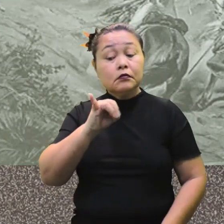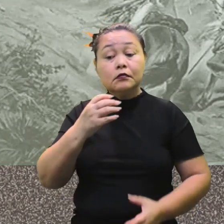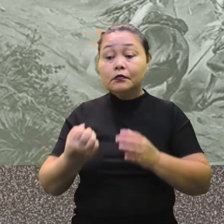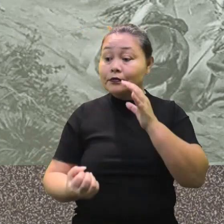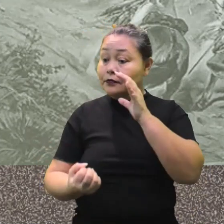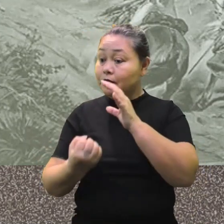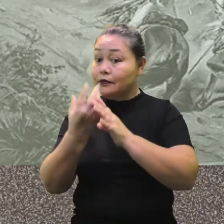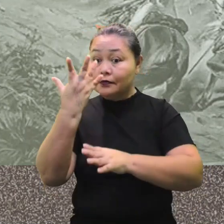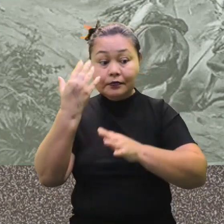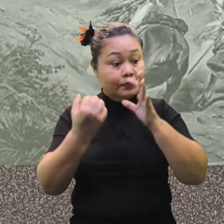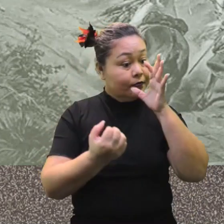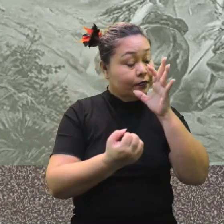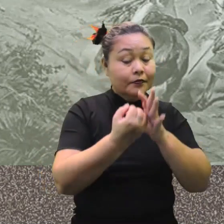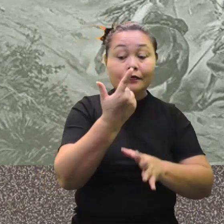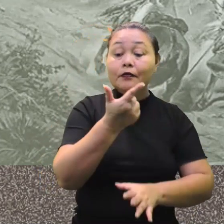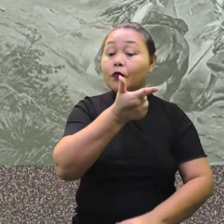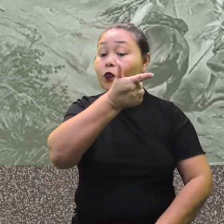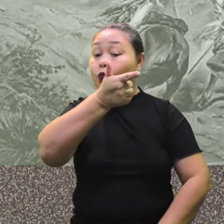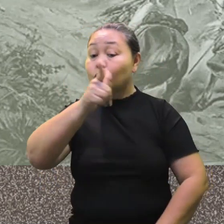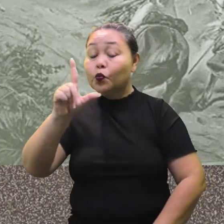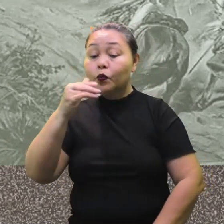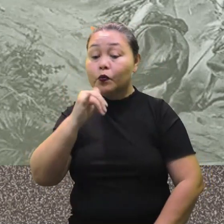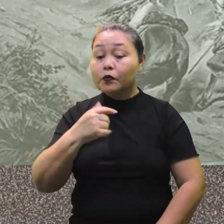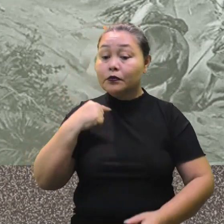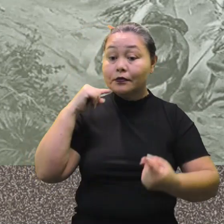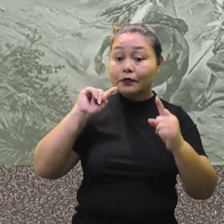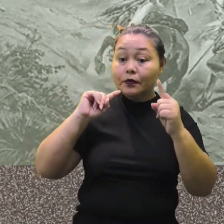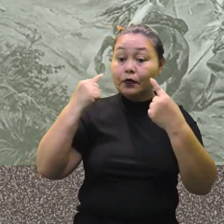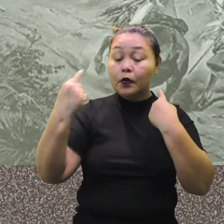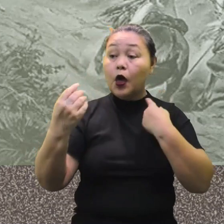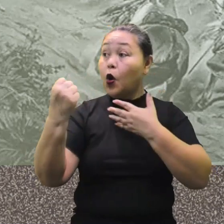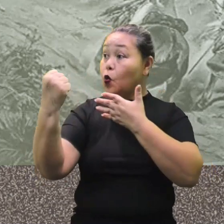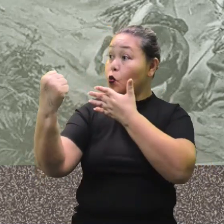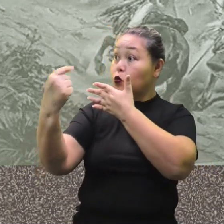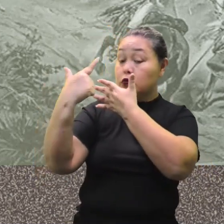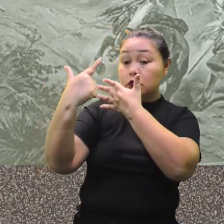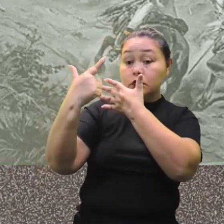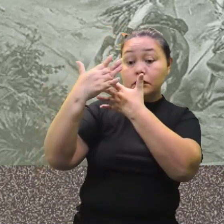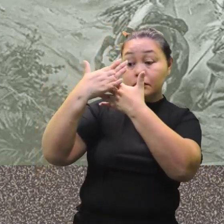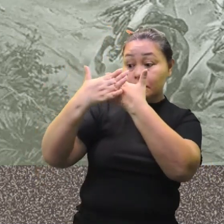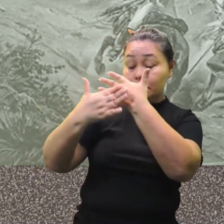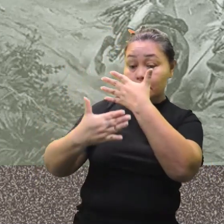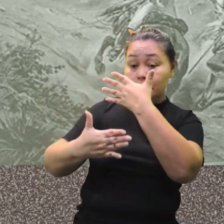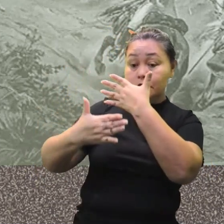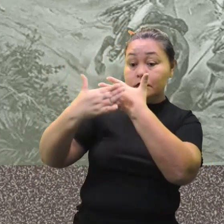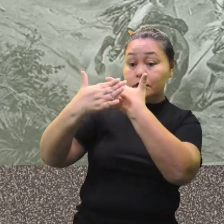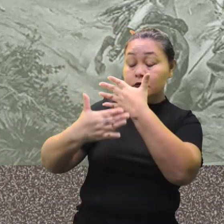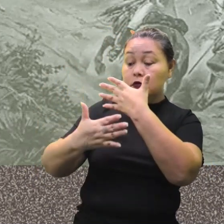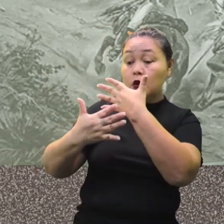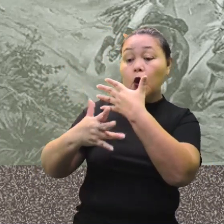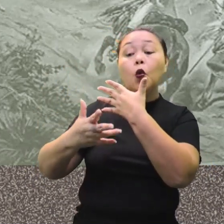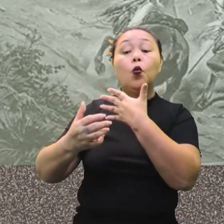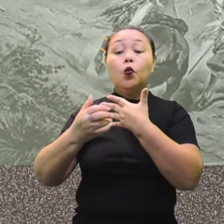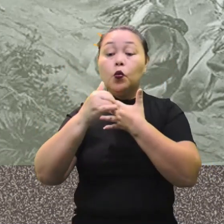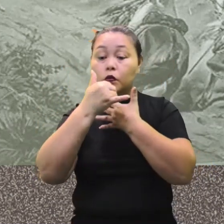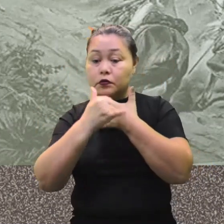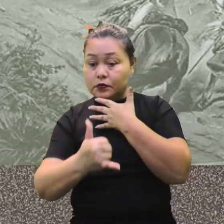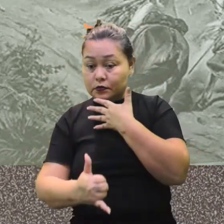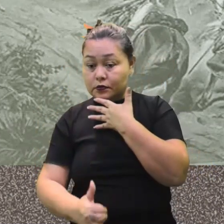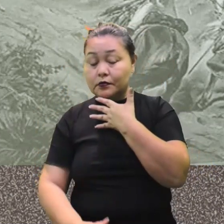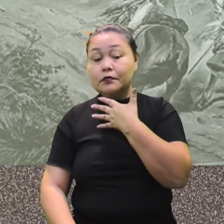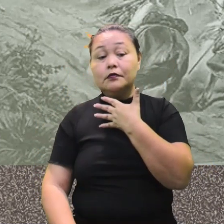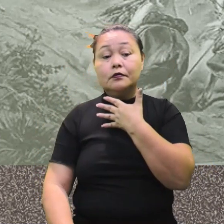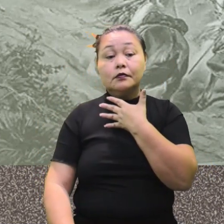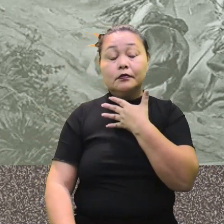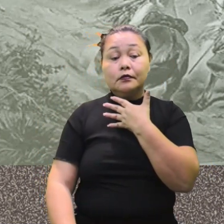descobriu as energias alternativas. Se descobriu que o Sol poderia gerar uma grande quantidade de